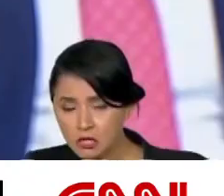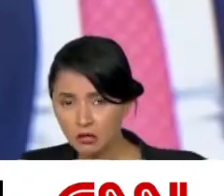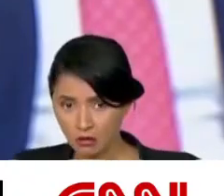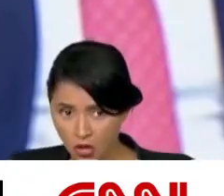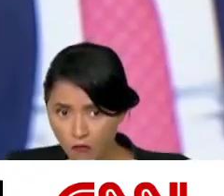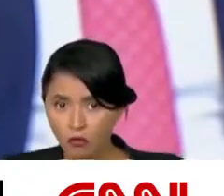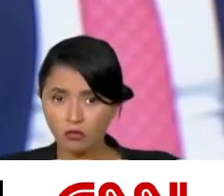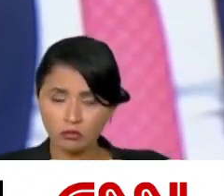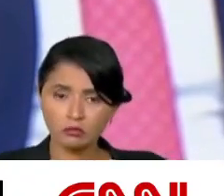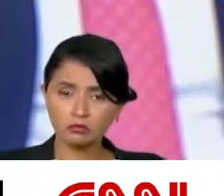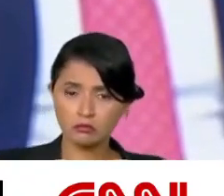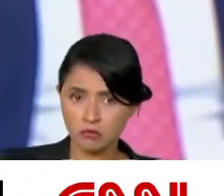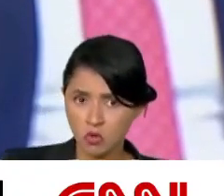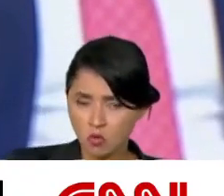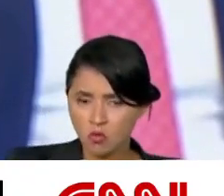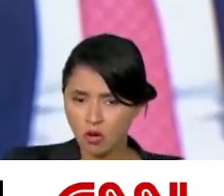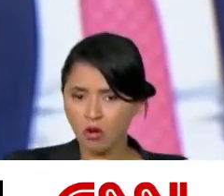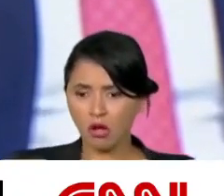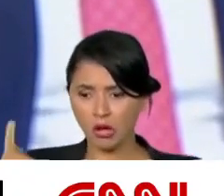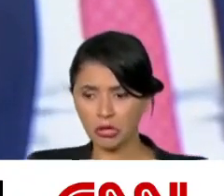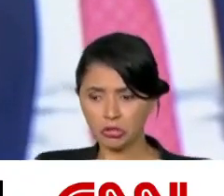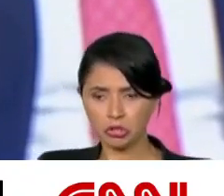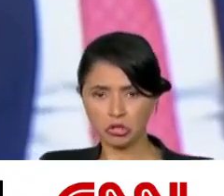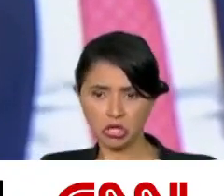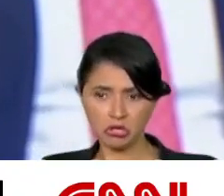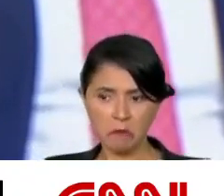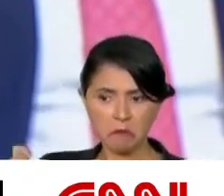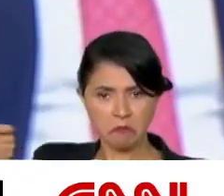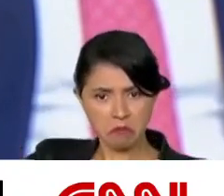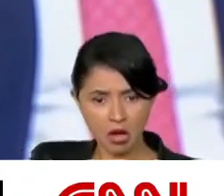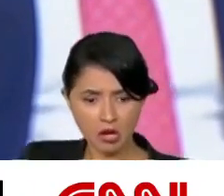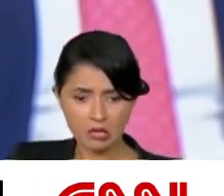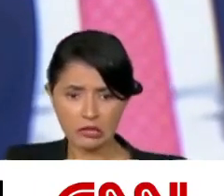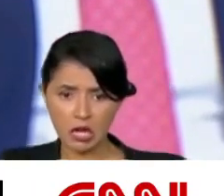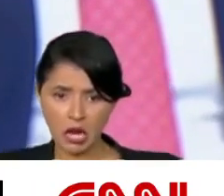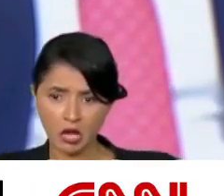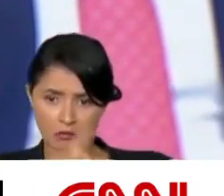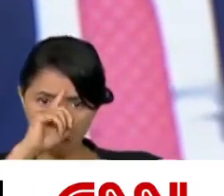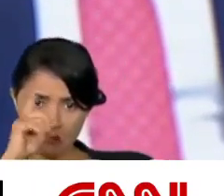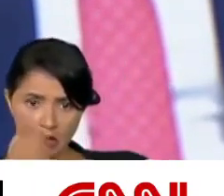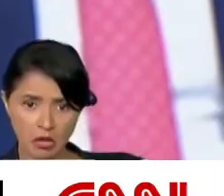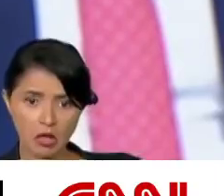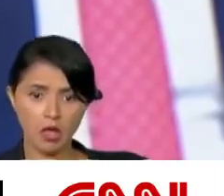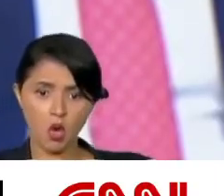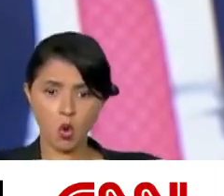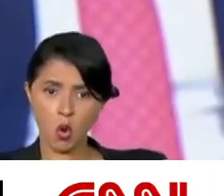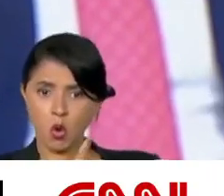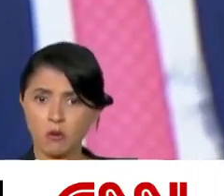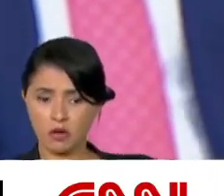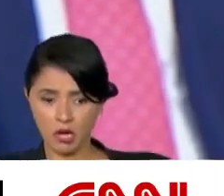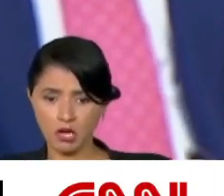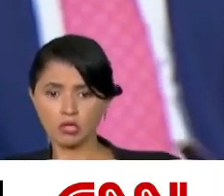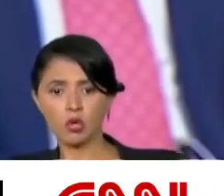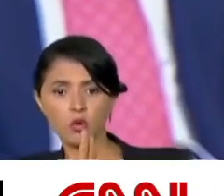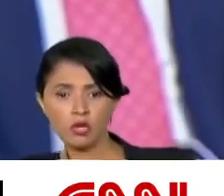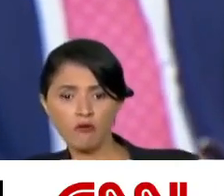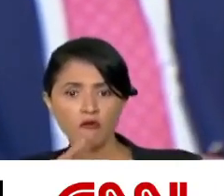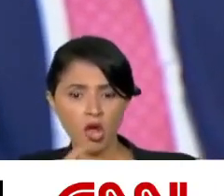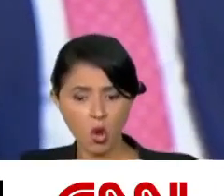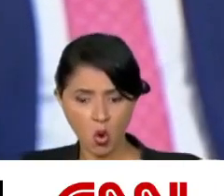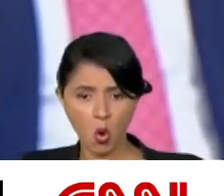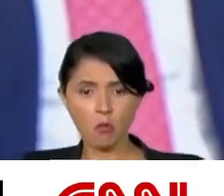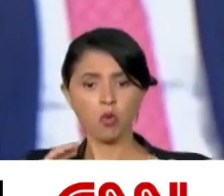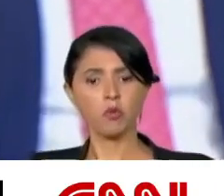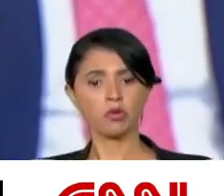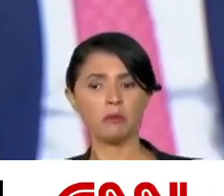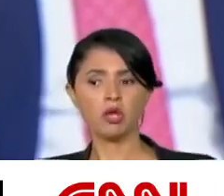essa, aonde nós estamos aqui apenas a pagar salário e receber ordem do Congresso Nacional e da União para dizer como é que eu vou me